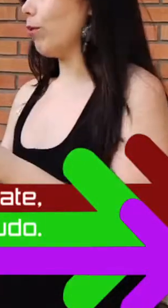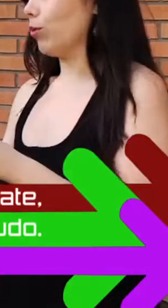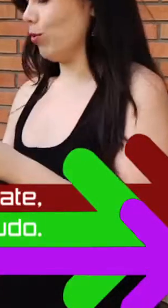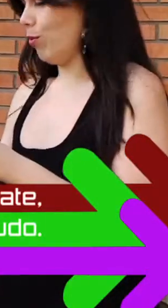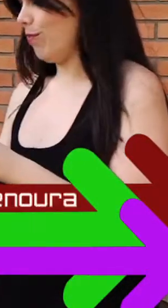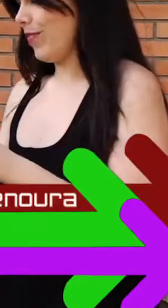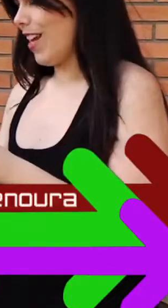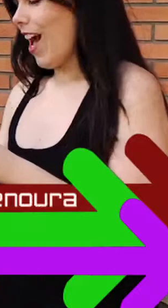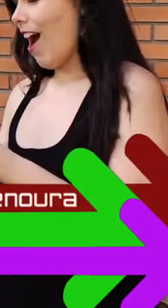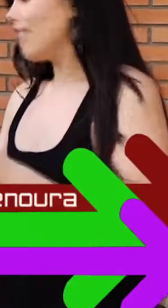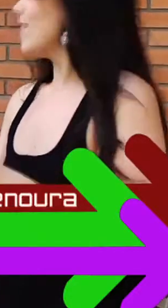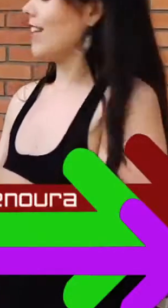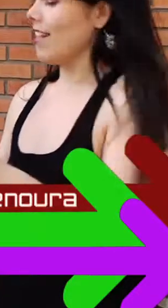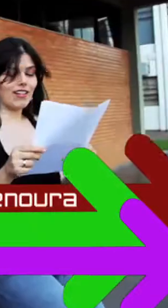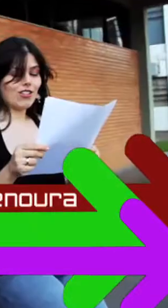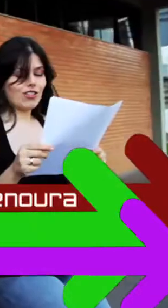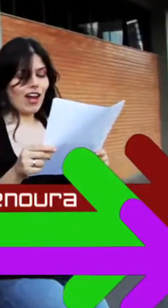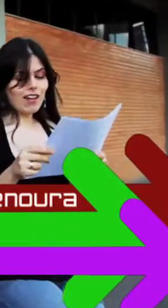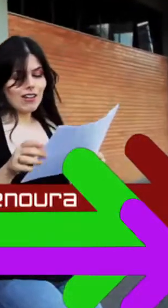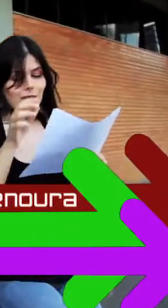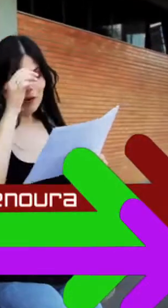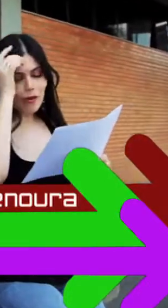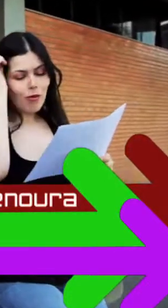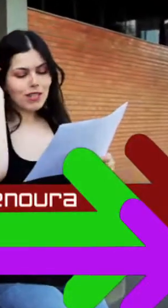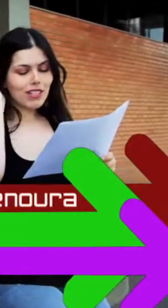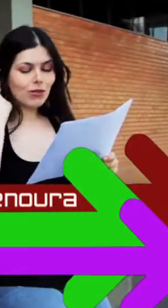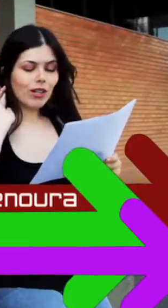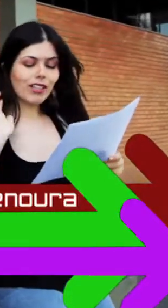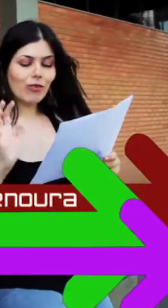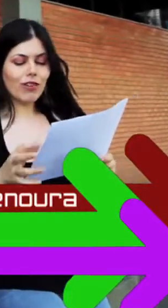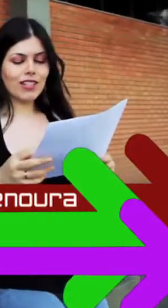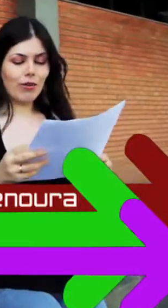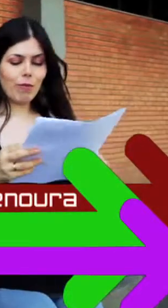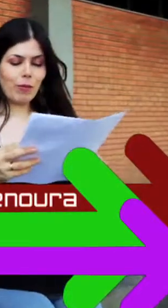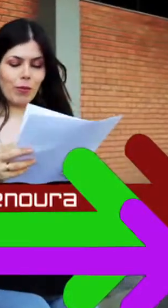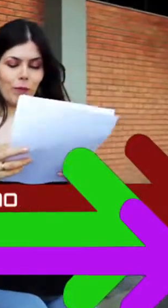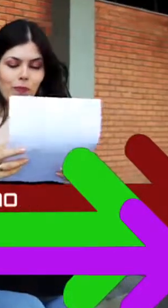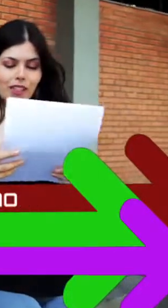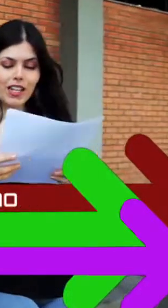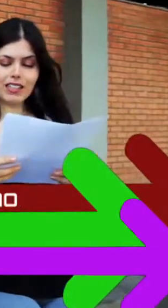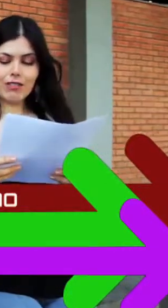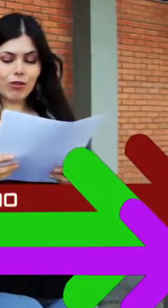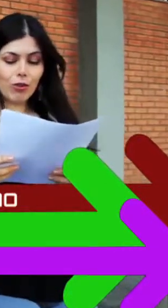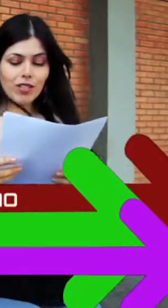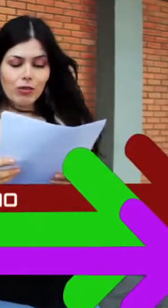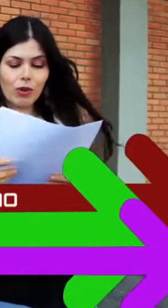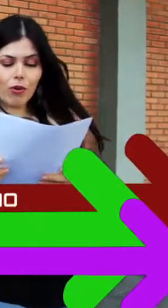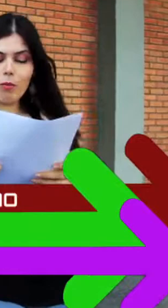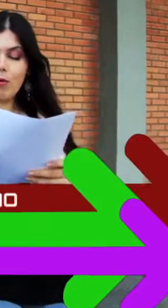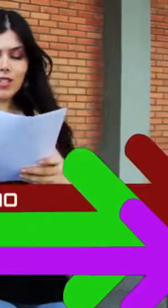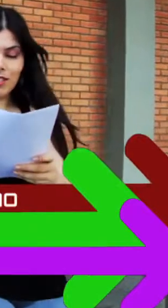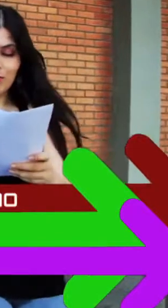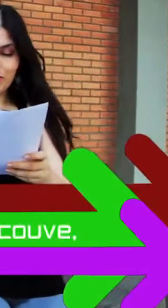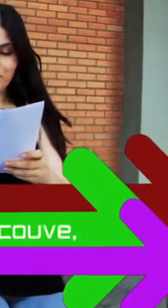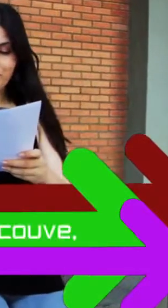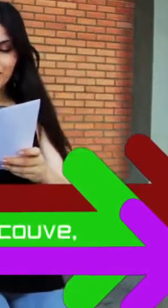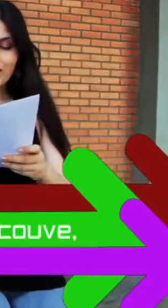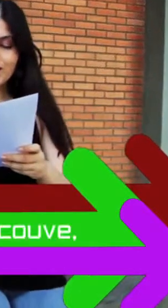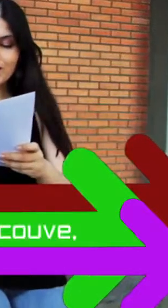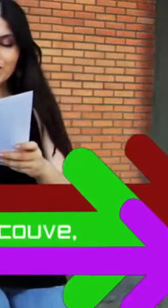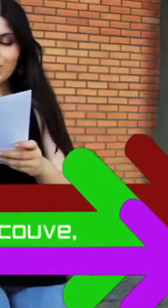ele comeu tudo. Ainda sem acreditar, pegou uma cenoura e ofereceu a Pipo. Ele devorou a cenoura como um